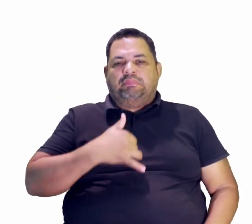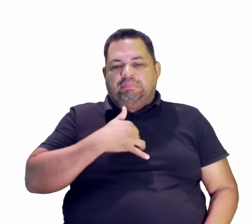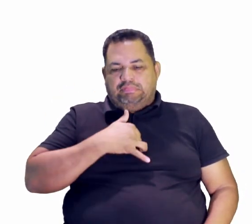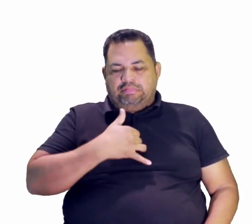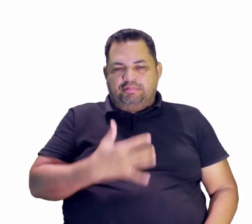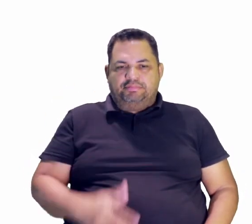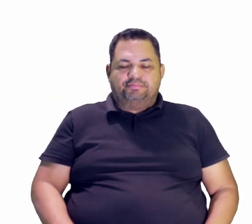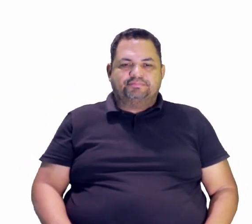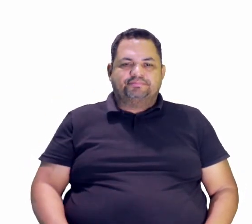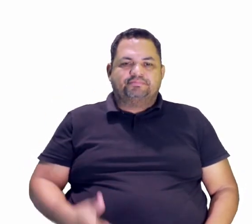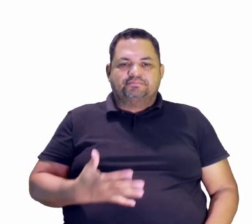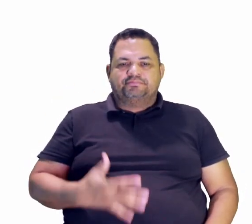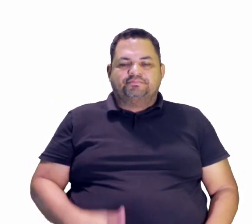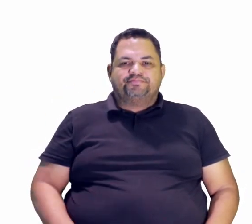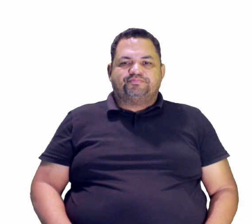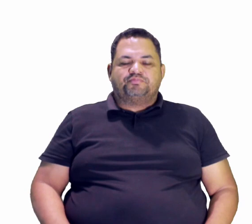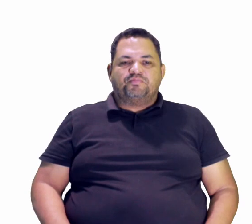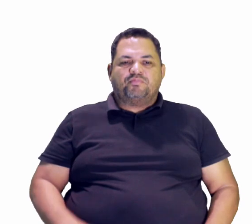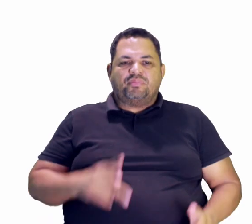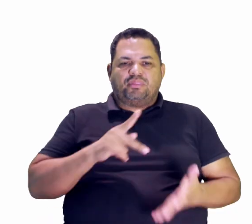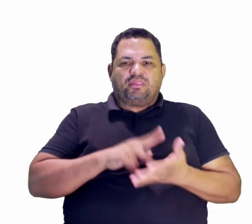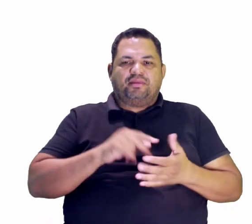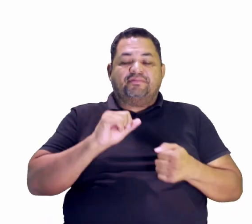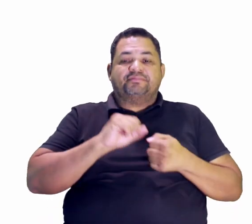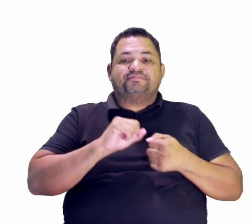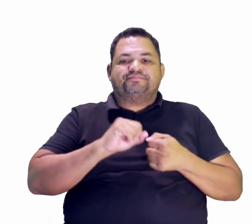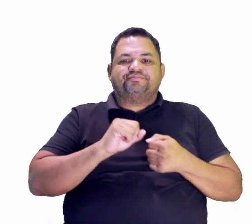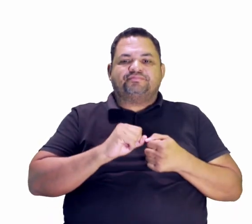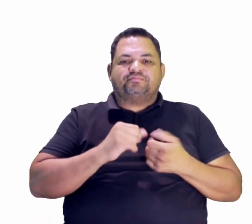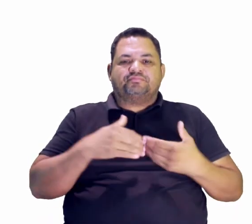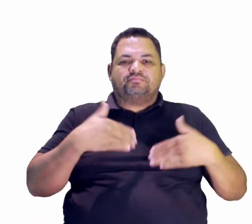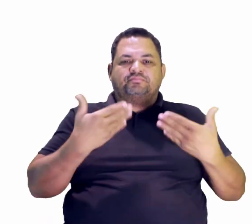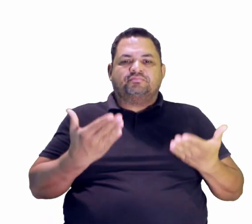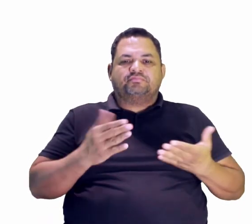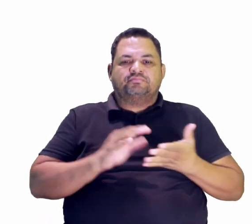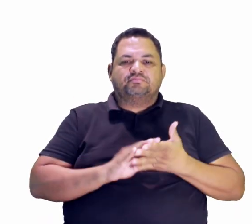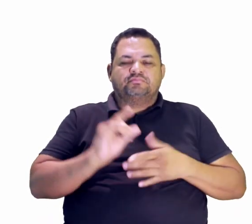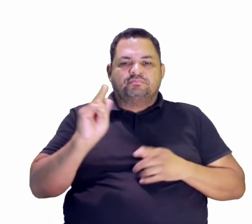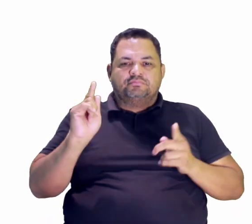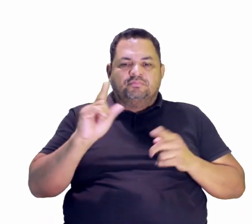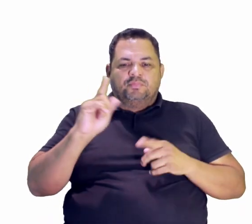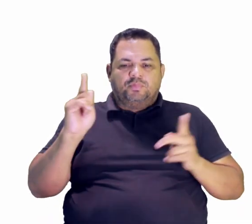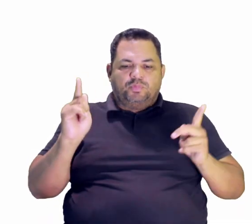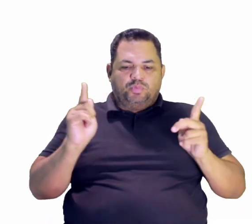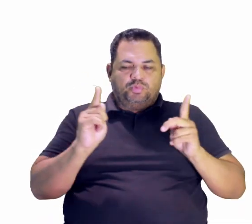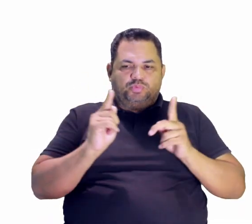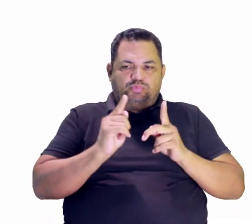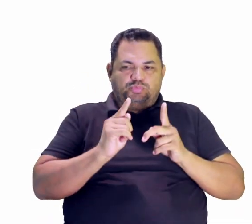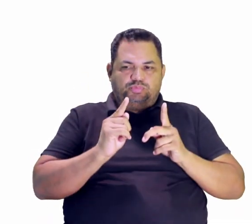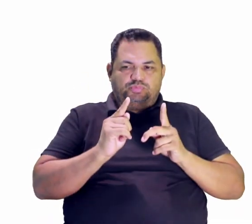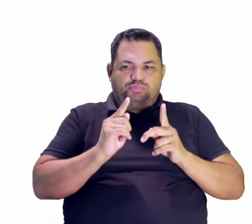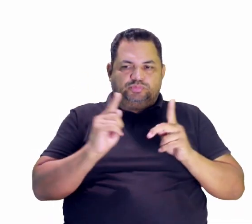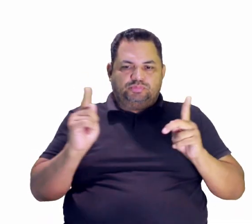Bom, aí, na verdade, o João tem que fazer o quê? Qual é a menor distância entre dois